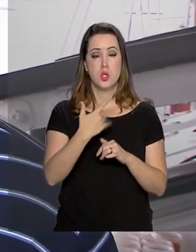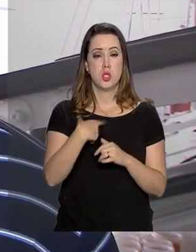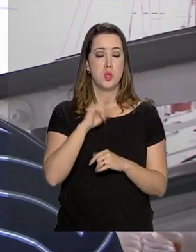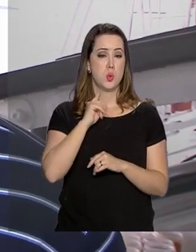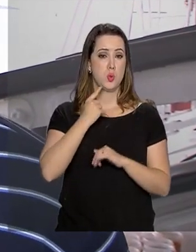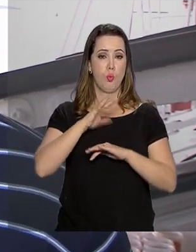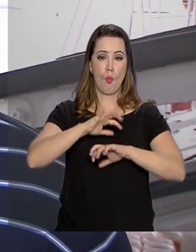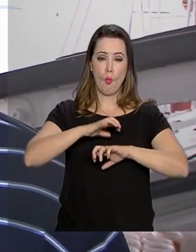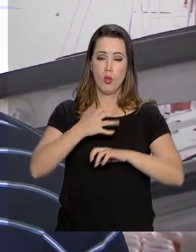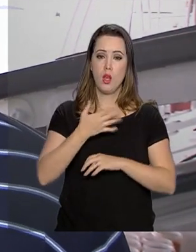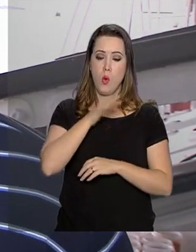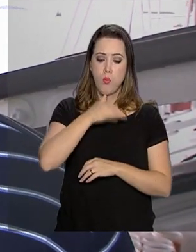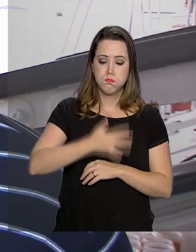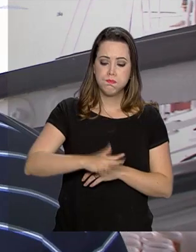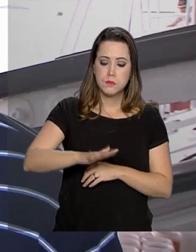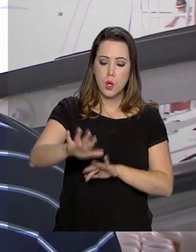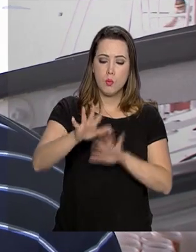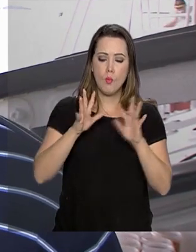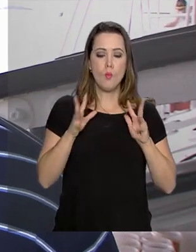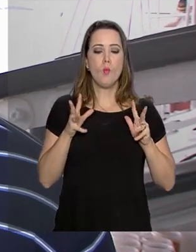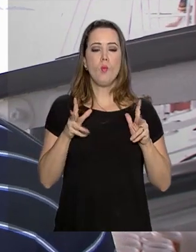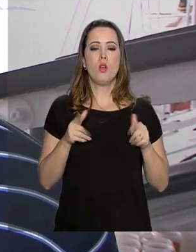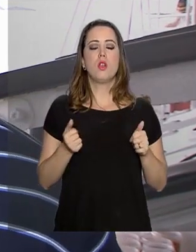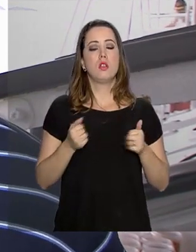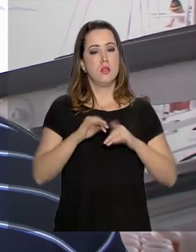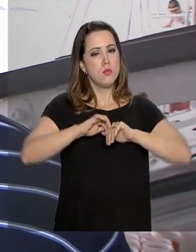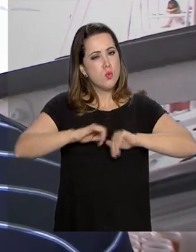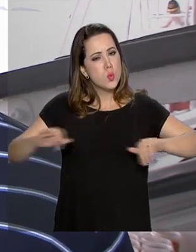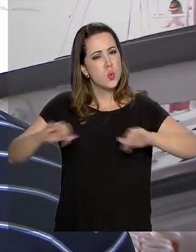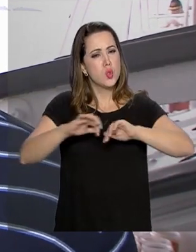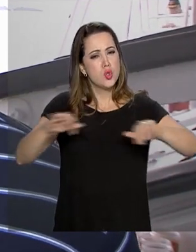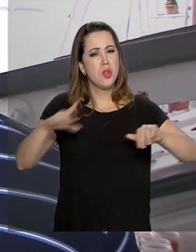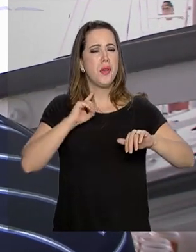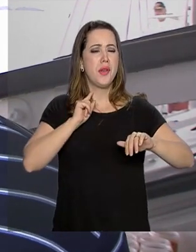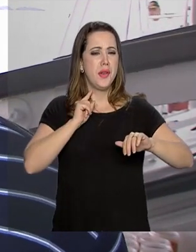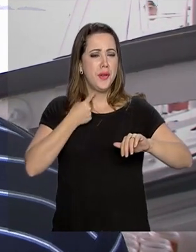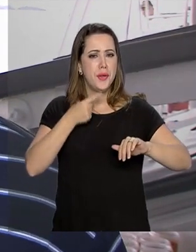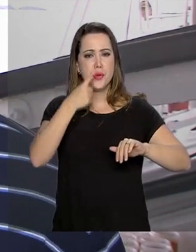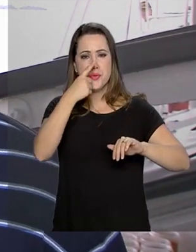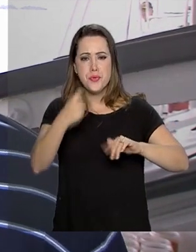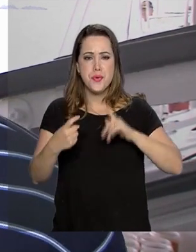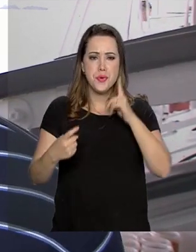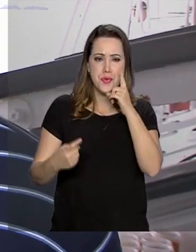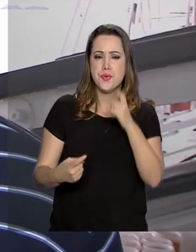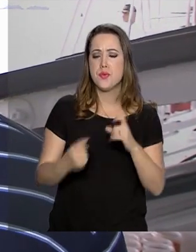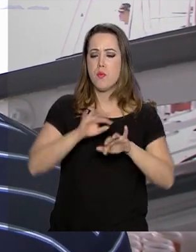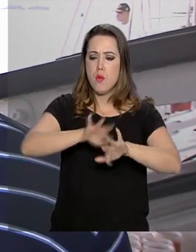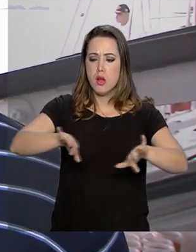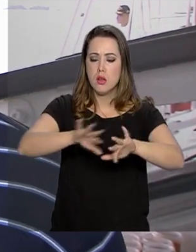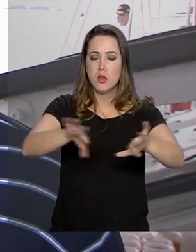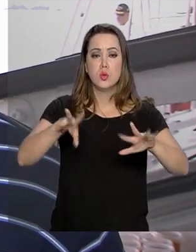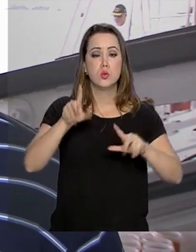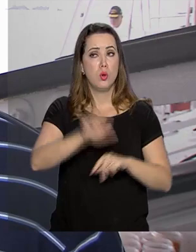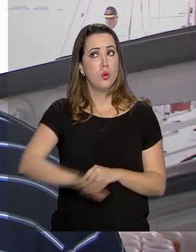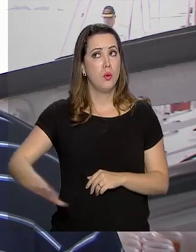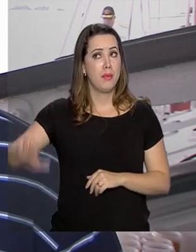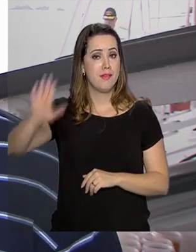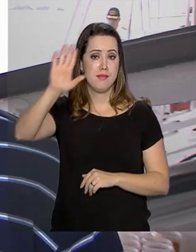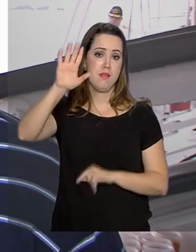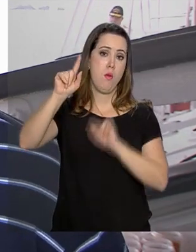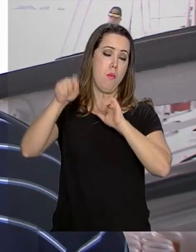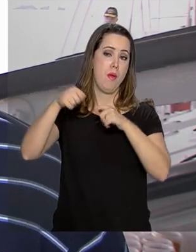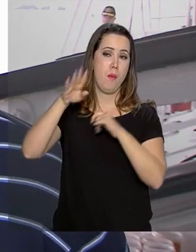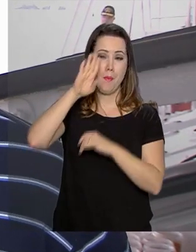do mar saneamento e todos os temas que envolvem a Bahia mas todo Bahia da Guanabara e todo o litoral brasileiro são